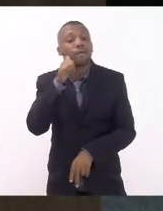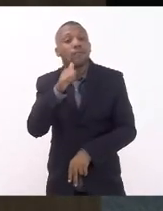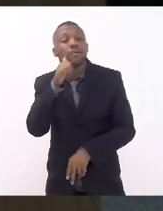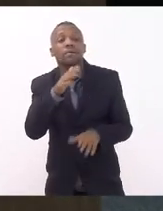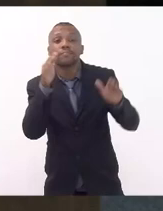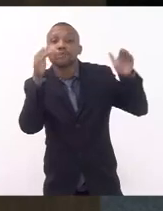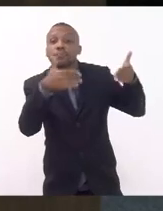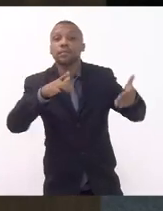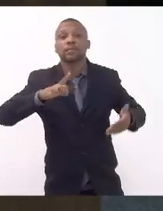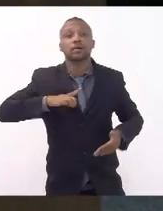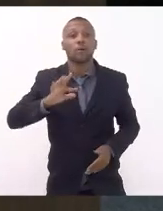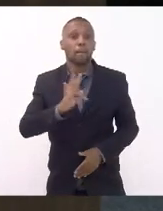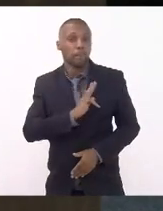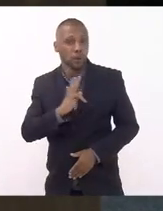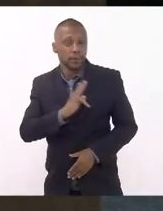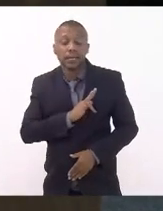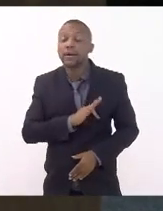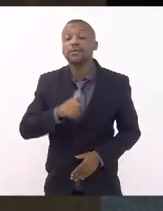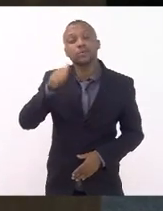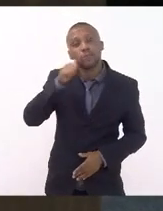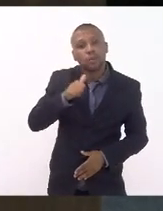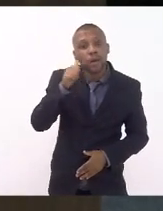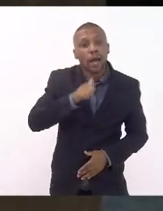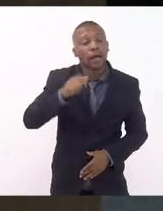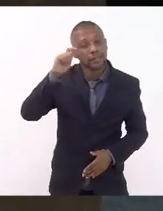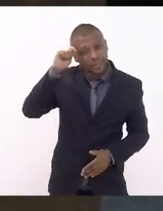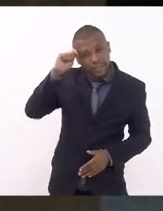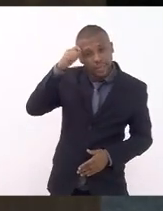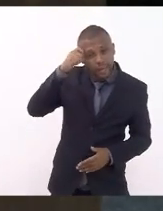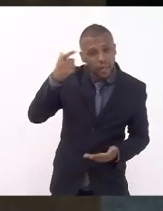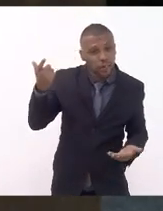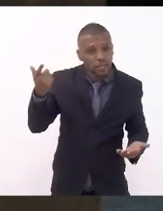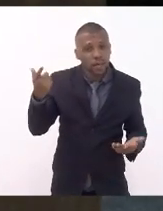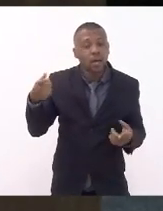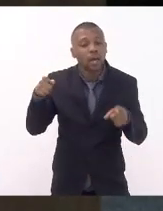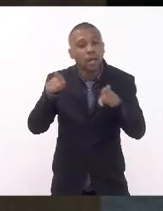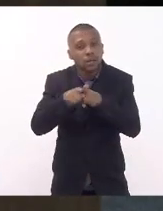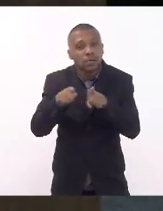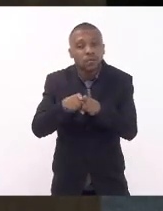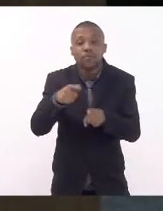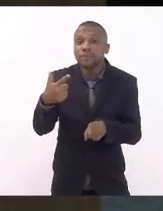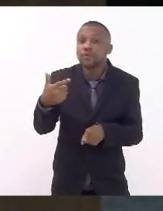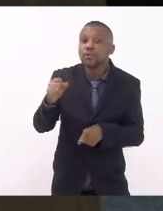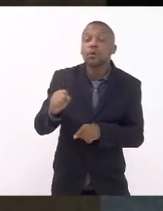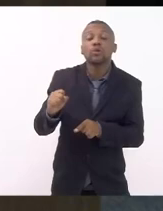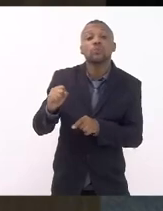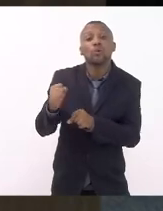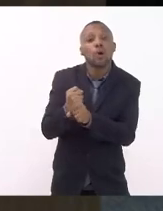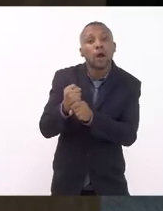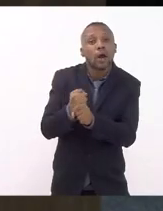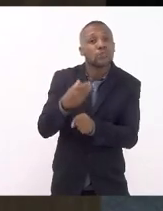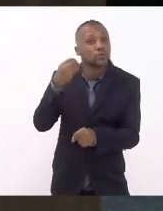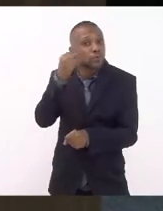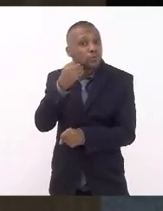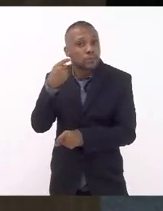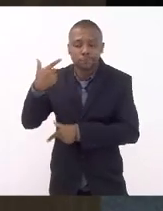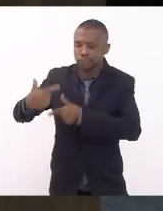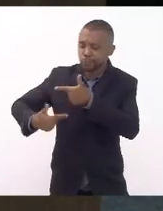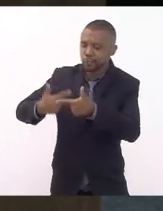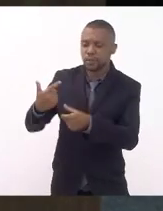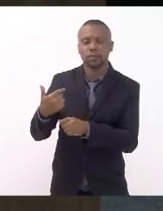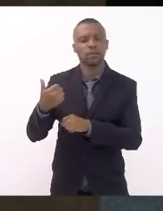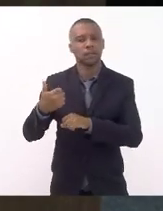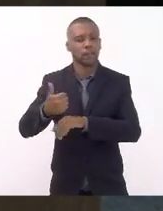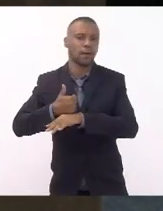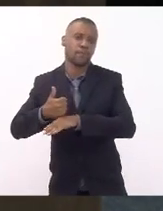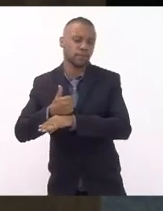envolvendo policiais femininas, negras e com 28 anos de atuação na profissão?